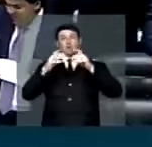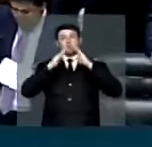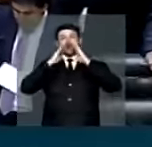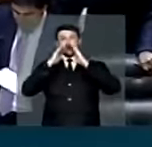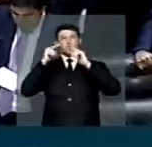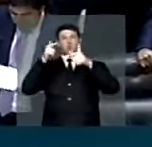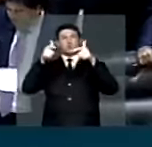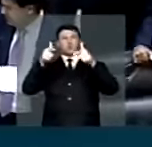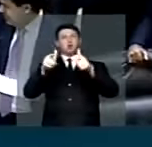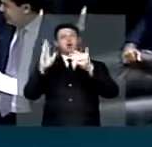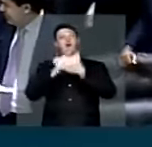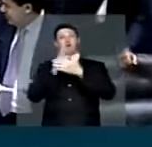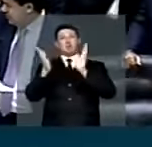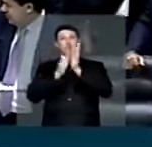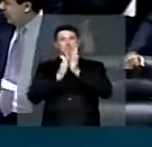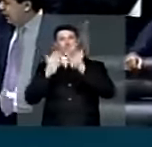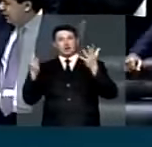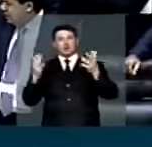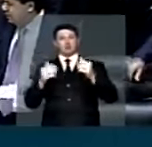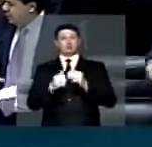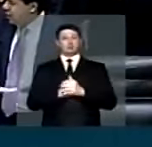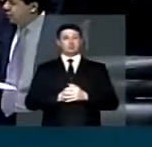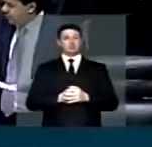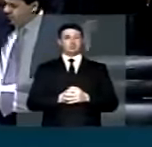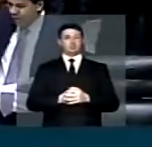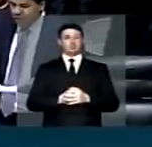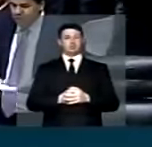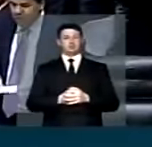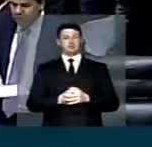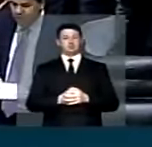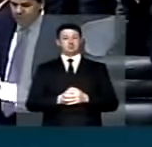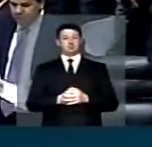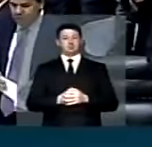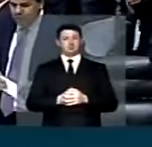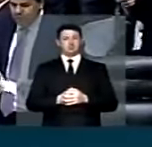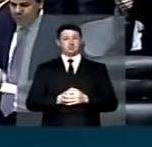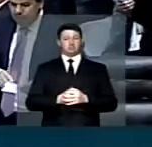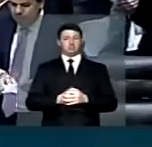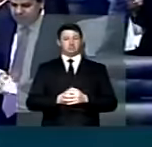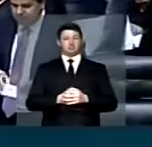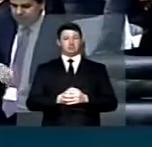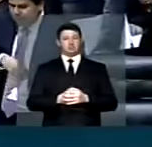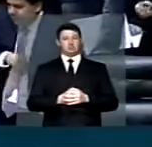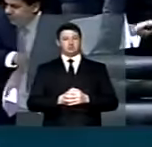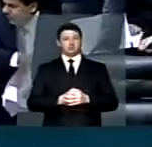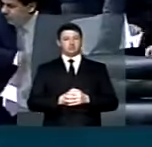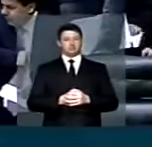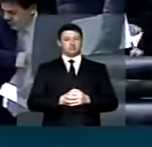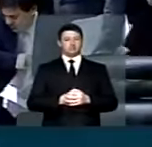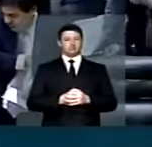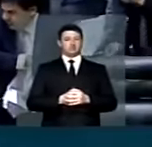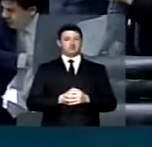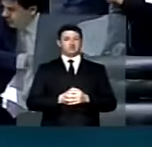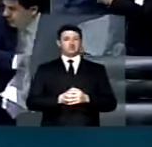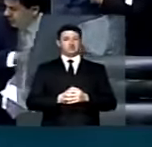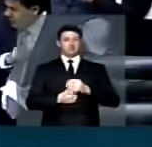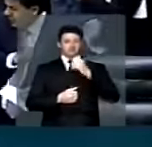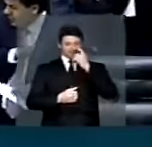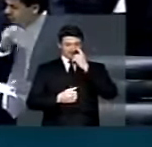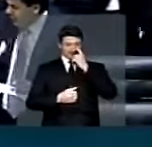momento importante. Viva Chaves! Viva a liberdade! A luta pela liberdade! Viva